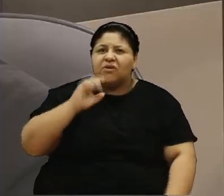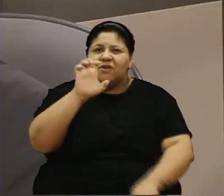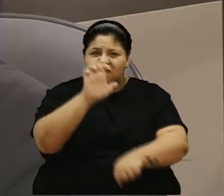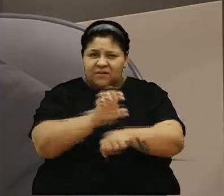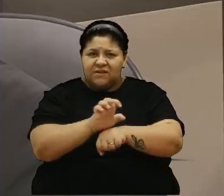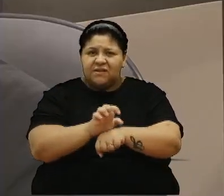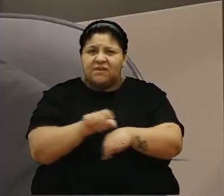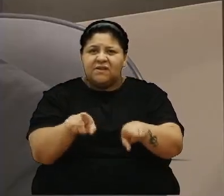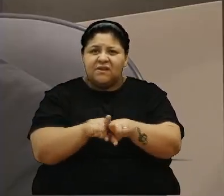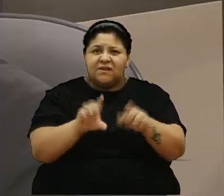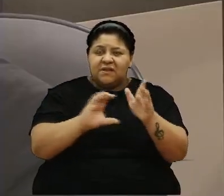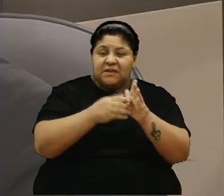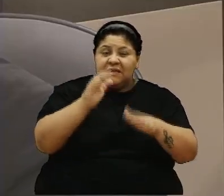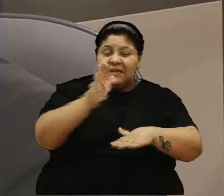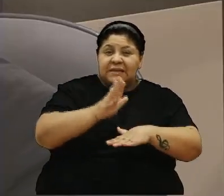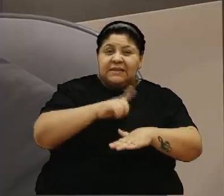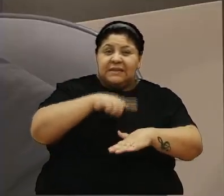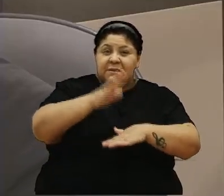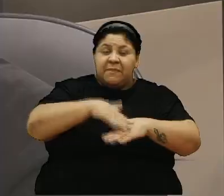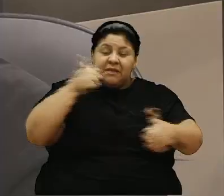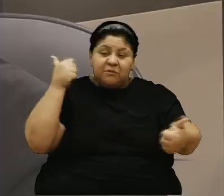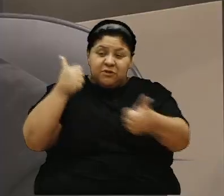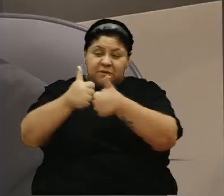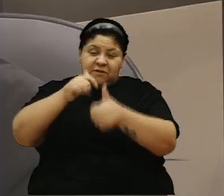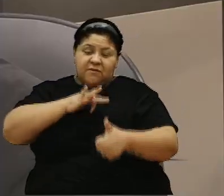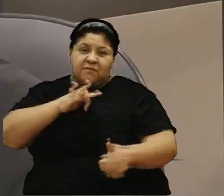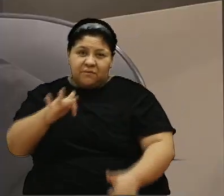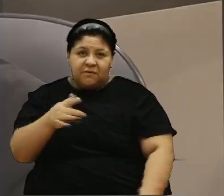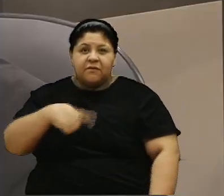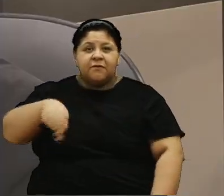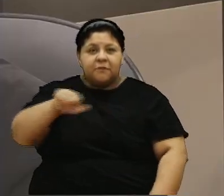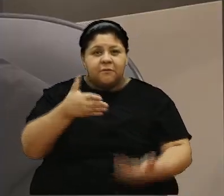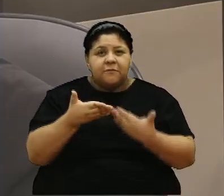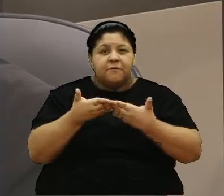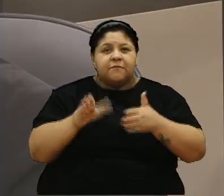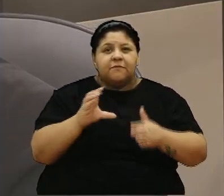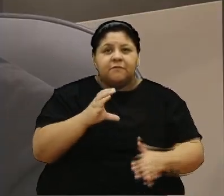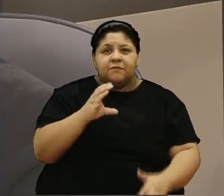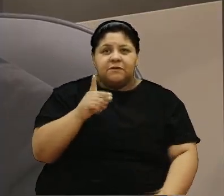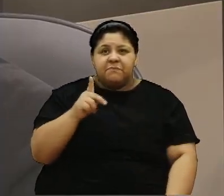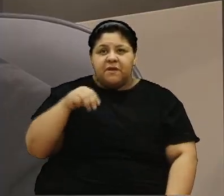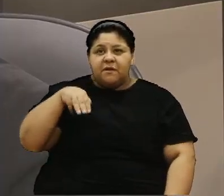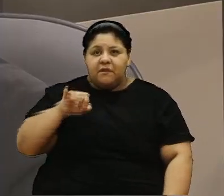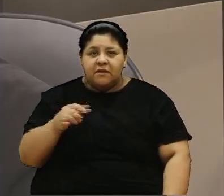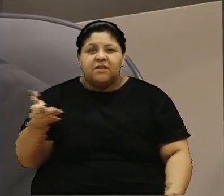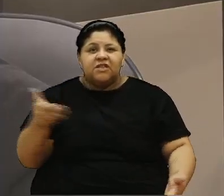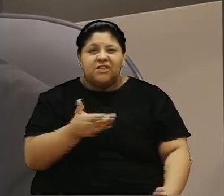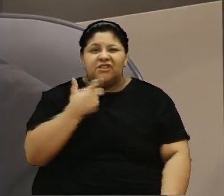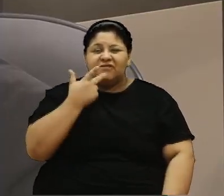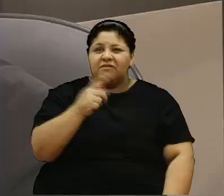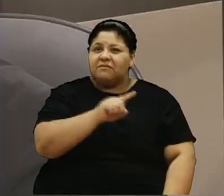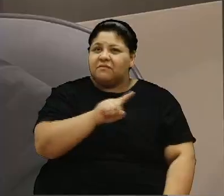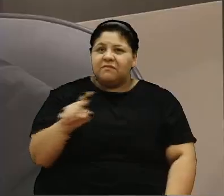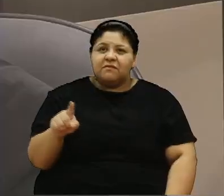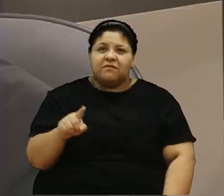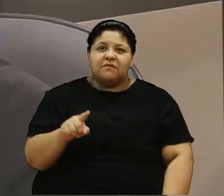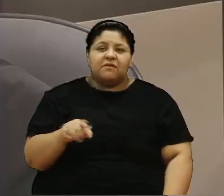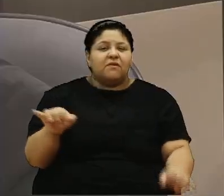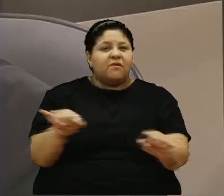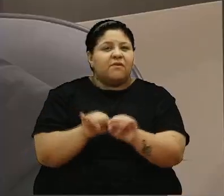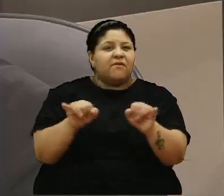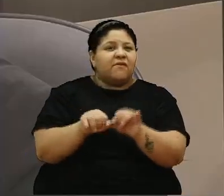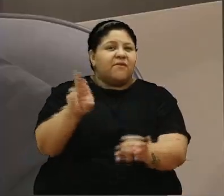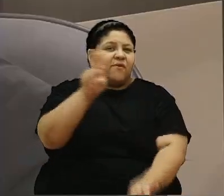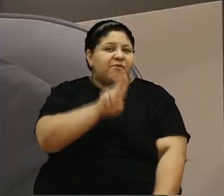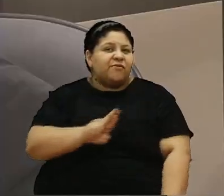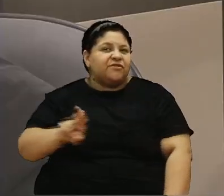às vezes que é do partido, ele tem mais proximidade com os federais, para que seja aberta o quanto antes essa CPMI. Já vou dizer que eles não são bobos, eles utilizam de cortina